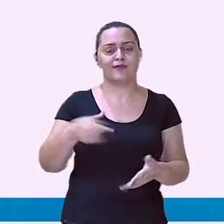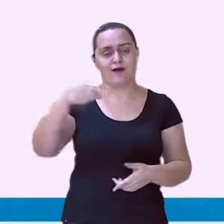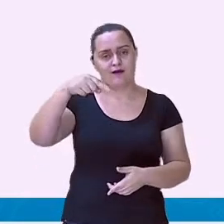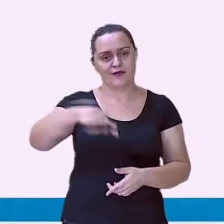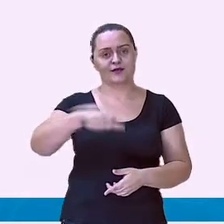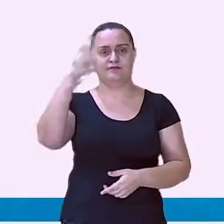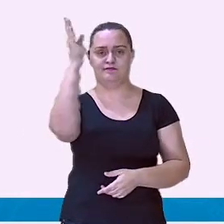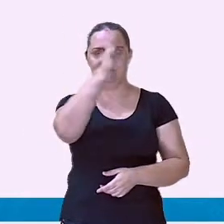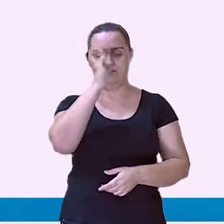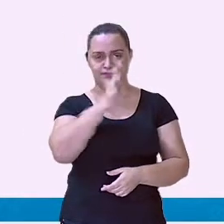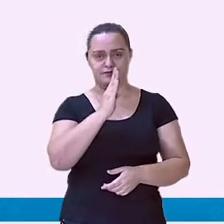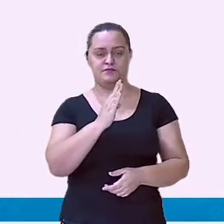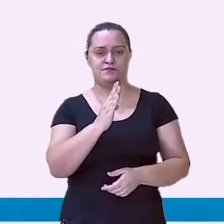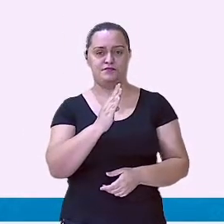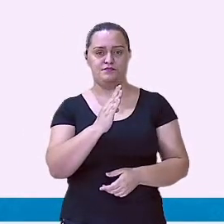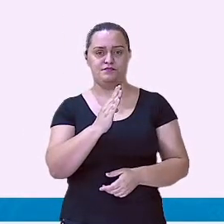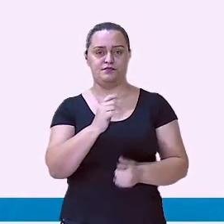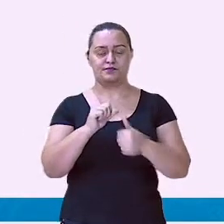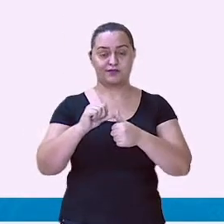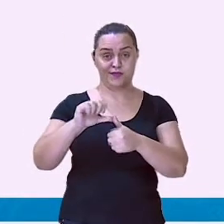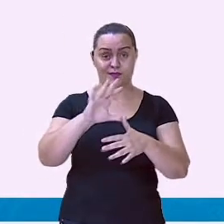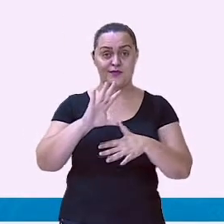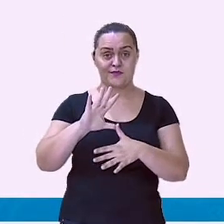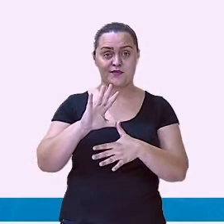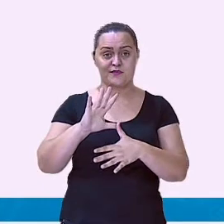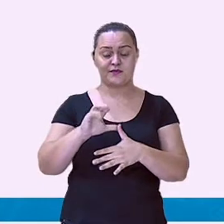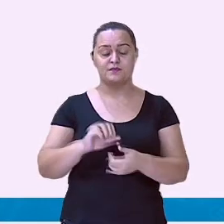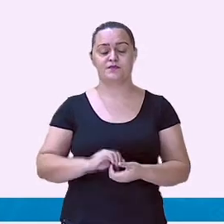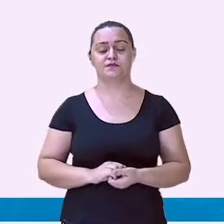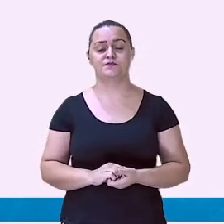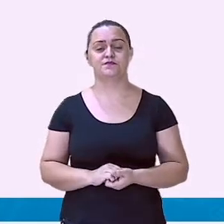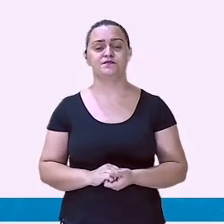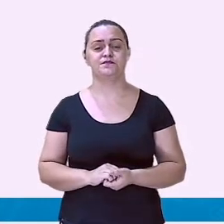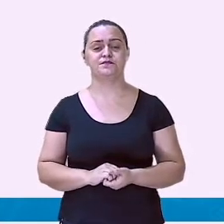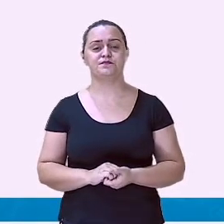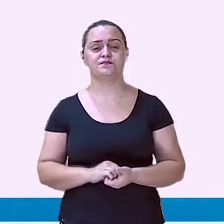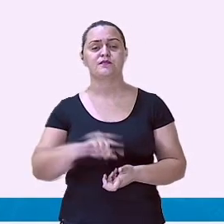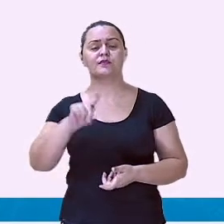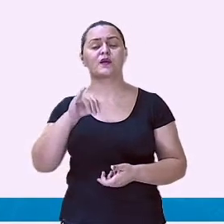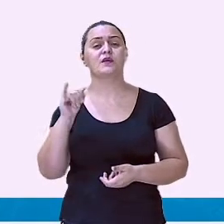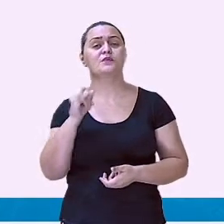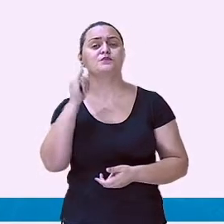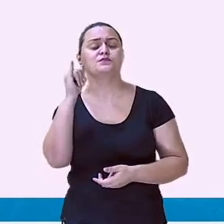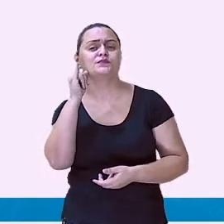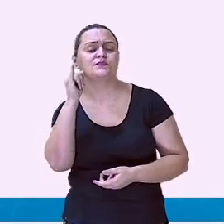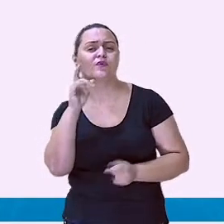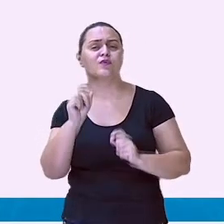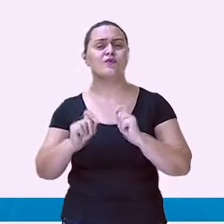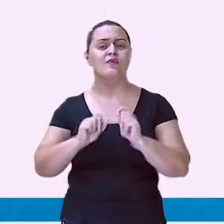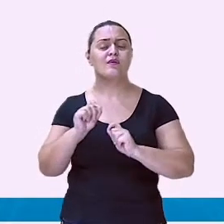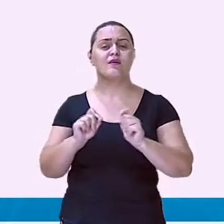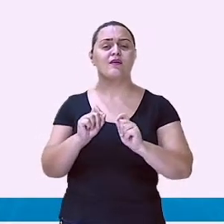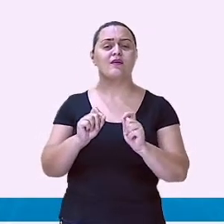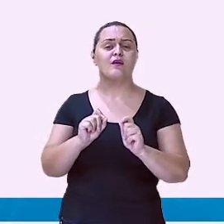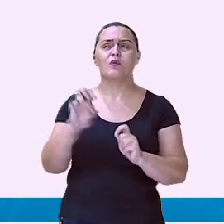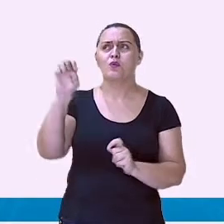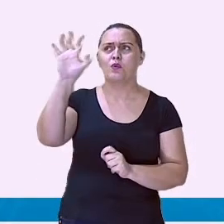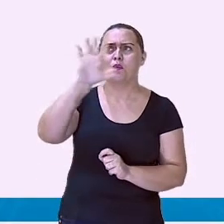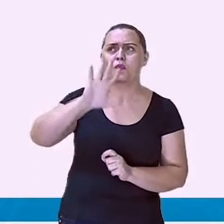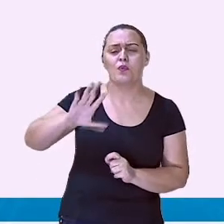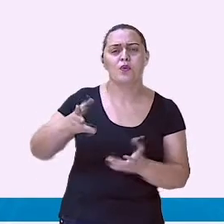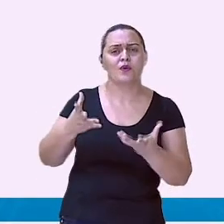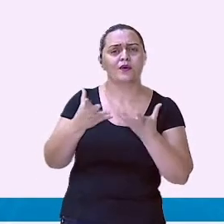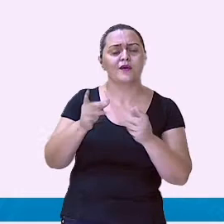Certo? E é importante dizer que eles buscavam crescer.